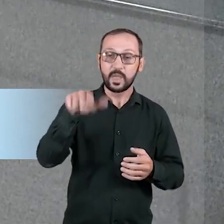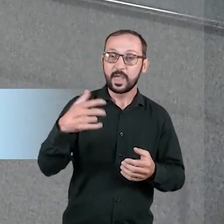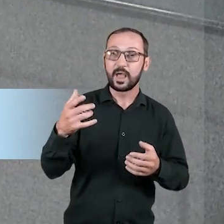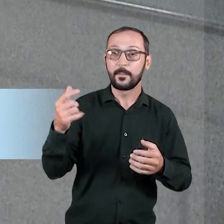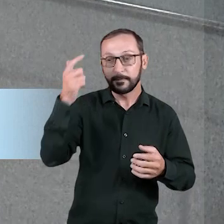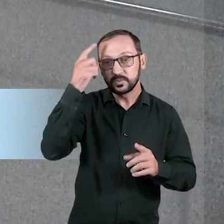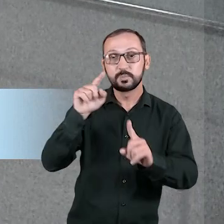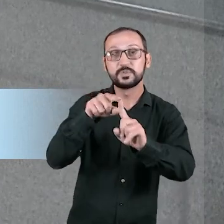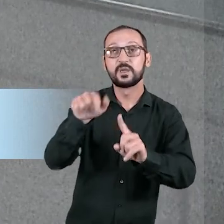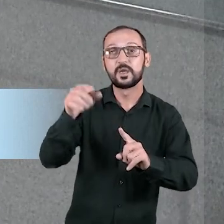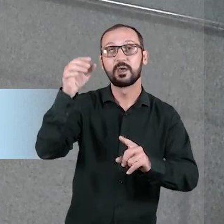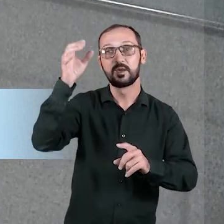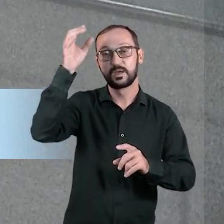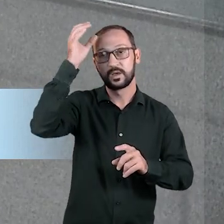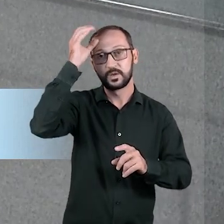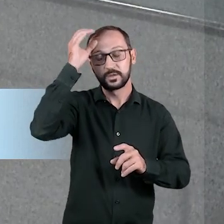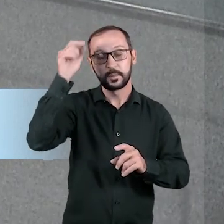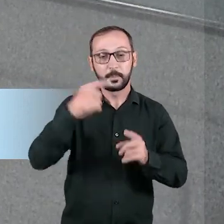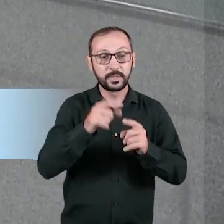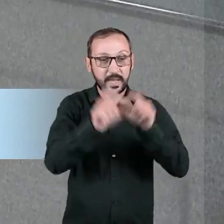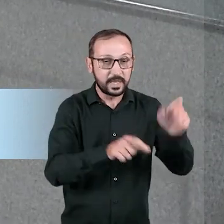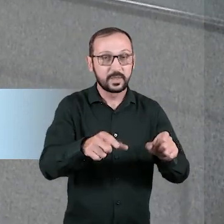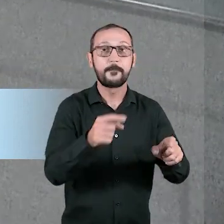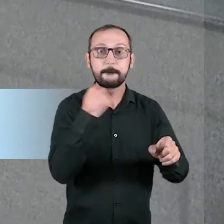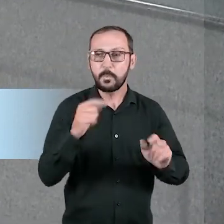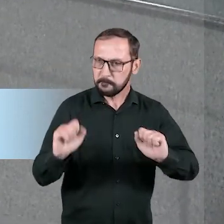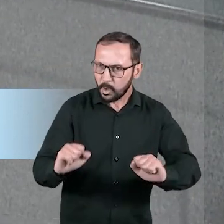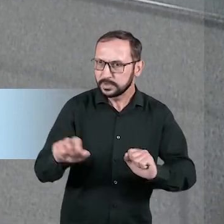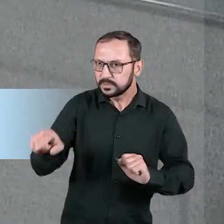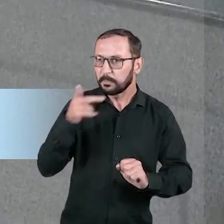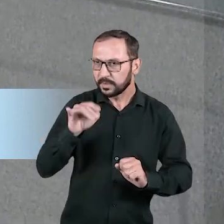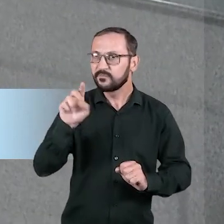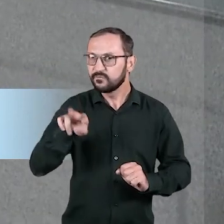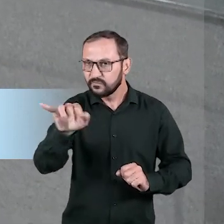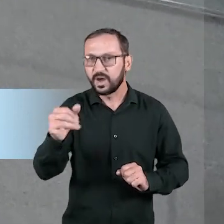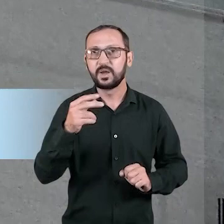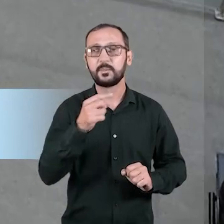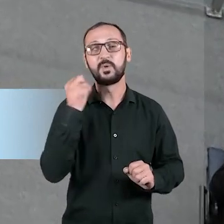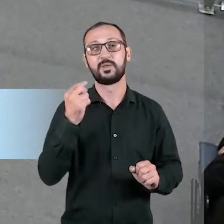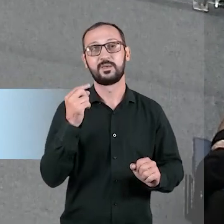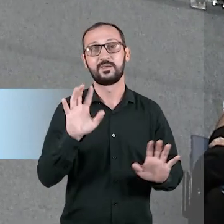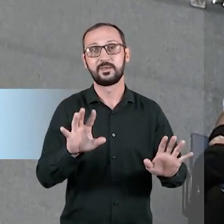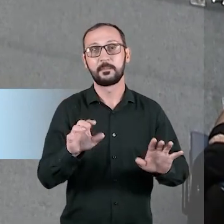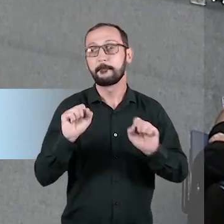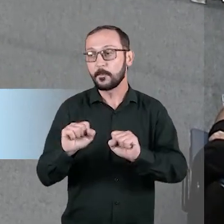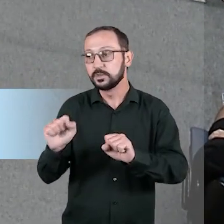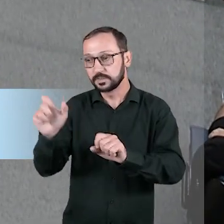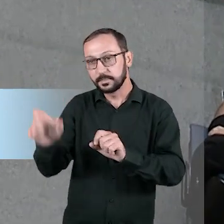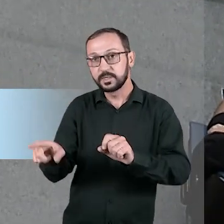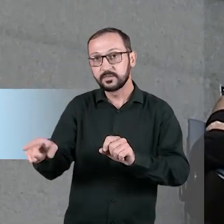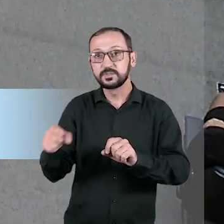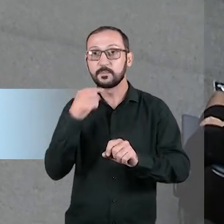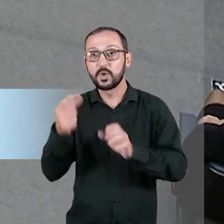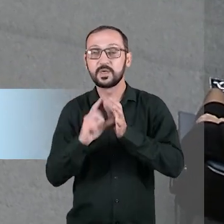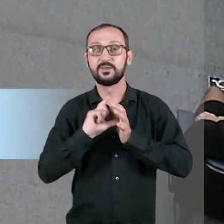uma conscientização de que tem essa finitude, que é possível que o seu pai morra. Mas é possível que você